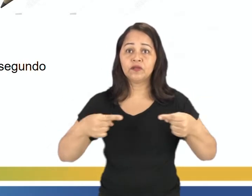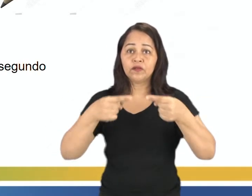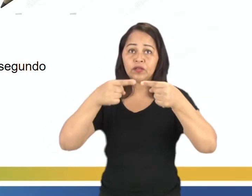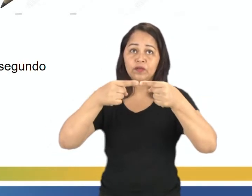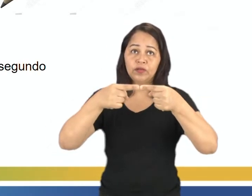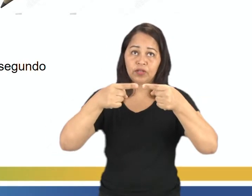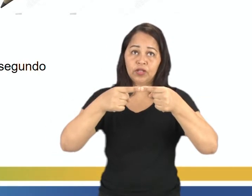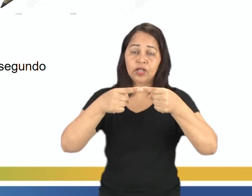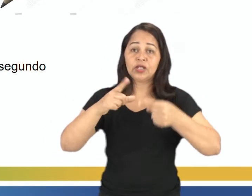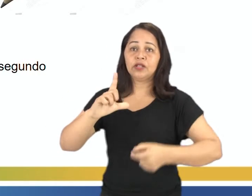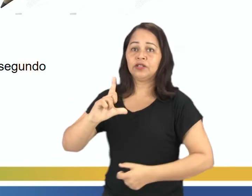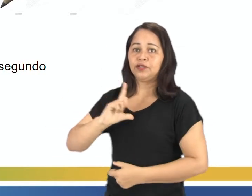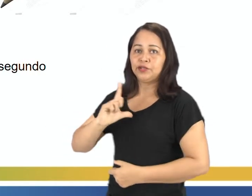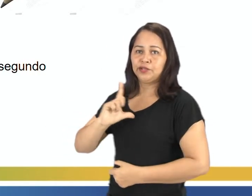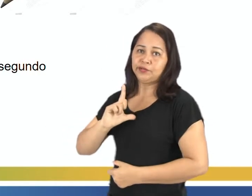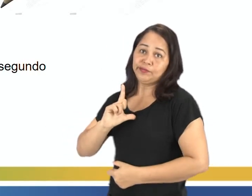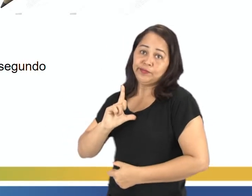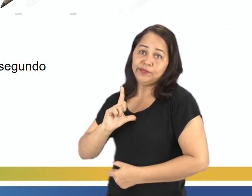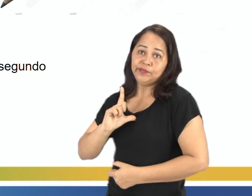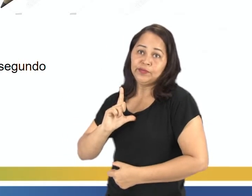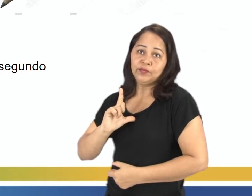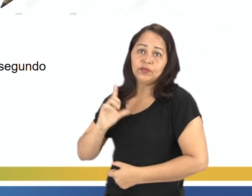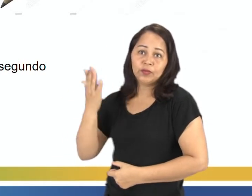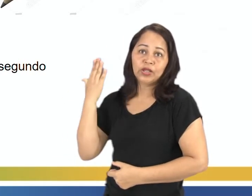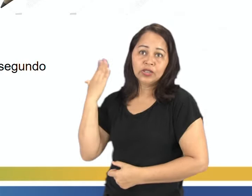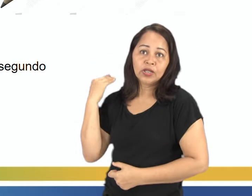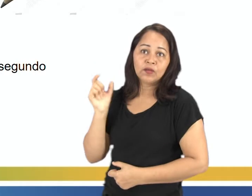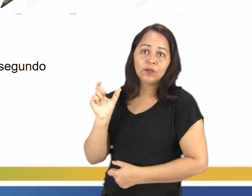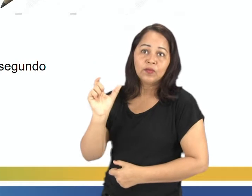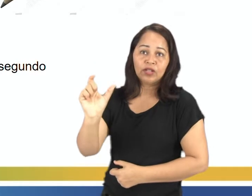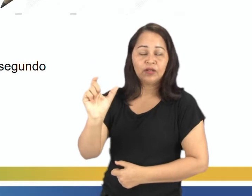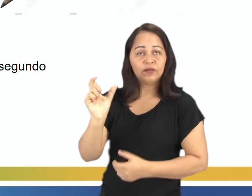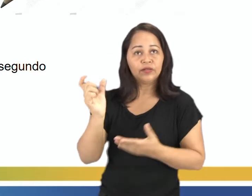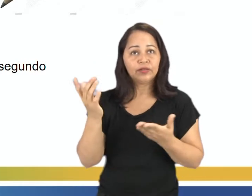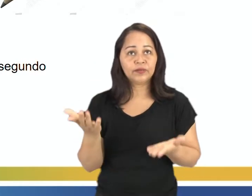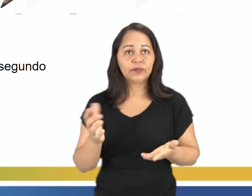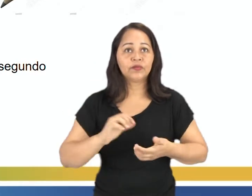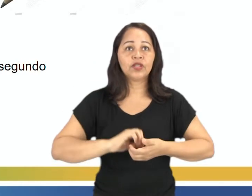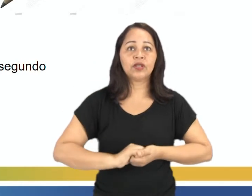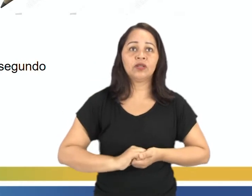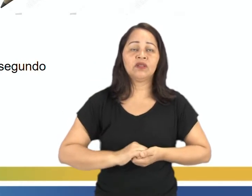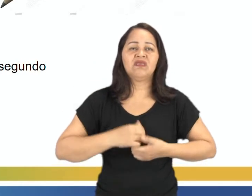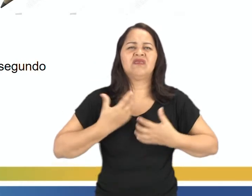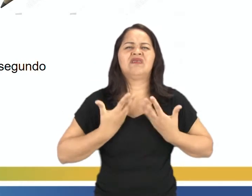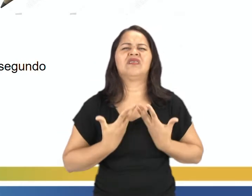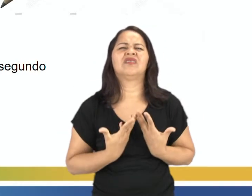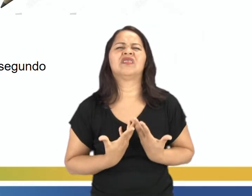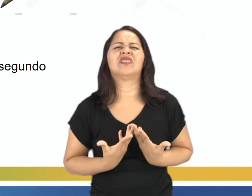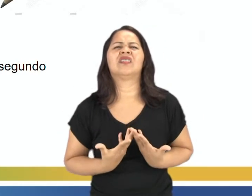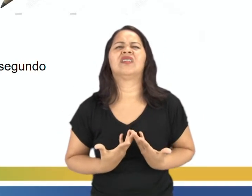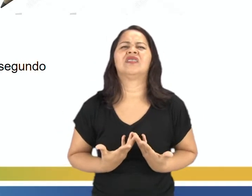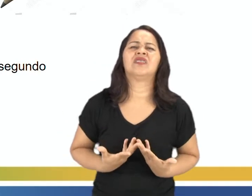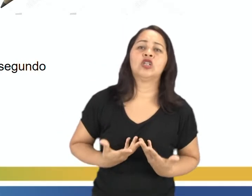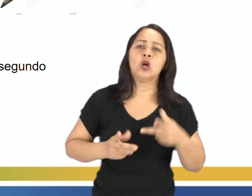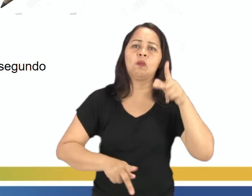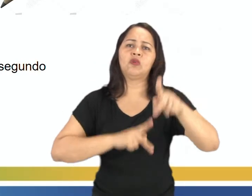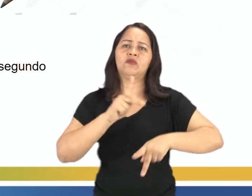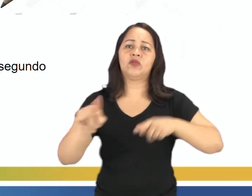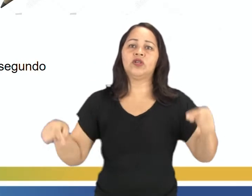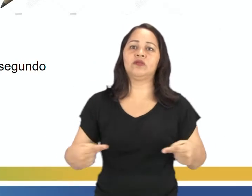com o quarto verso, que é tinha, certo? Então esse daí ficou intercalado, ficou cruzada, tá